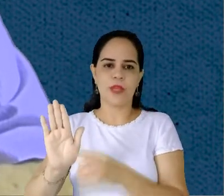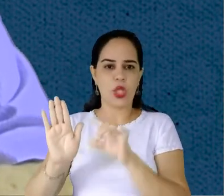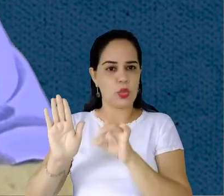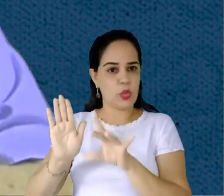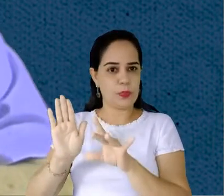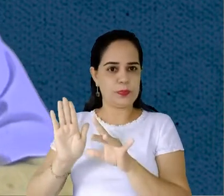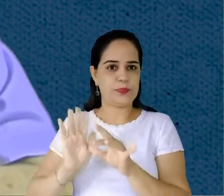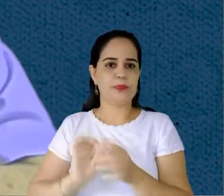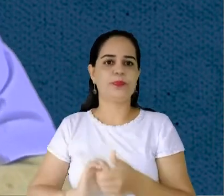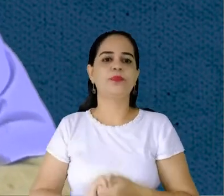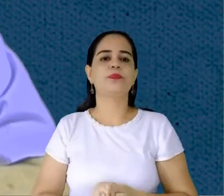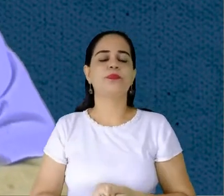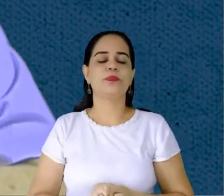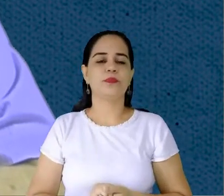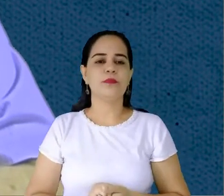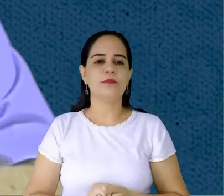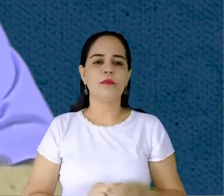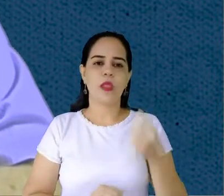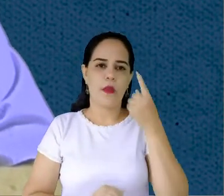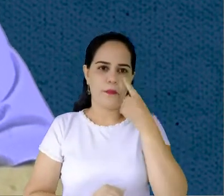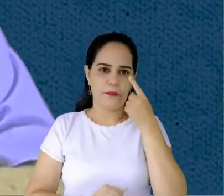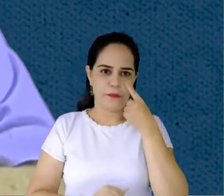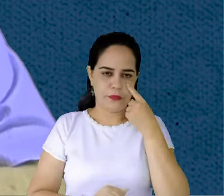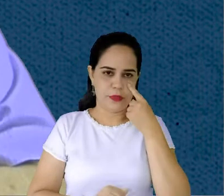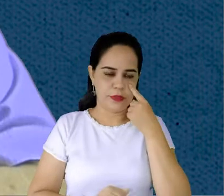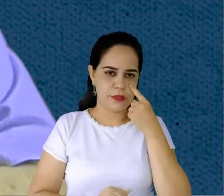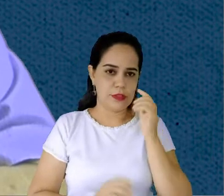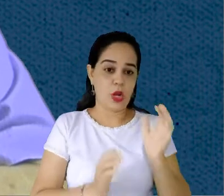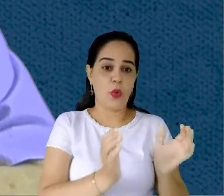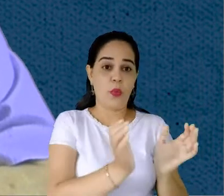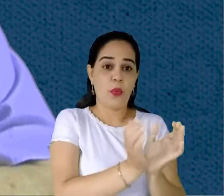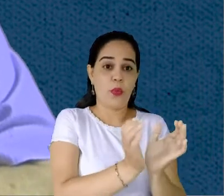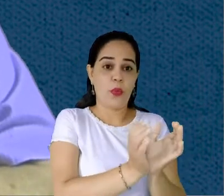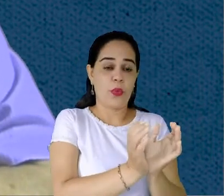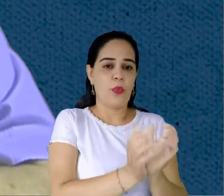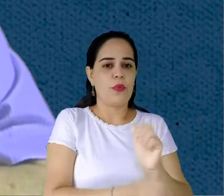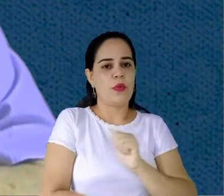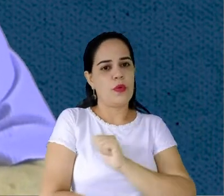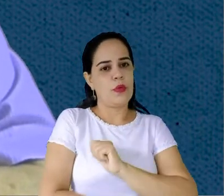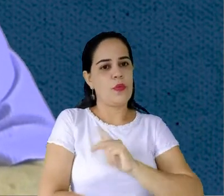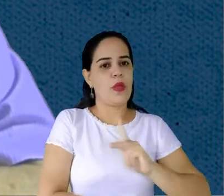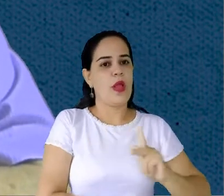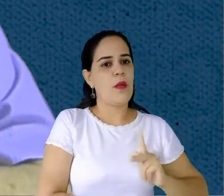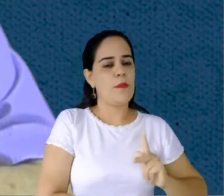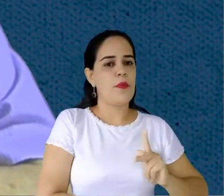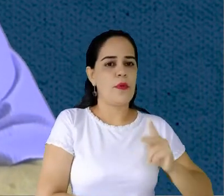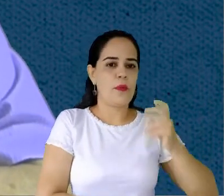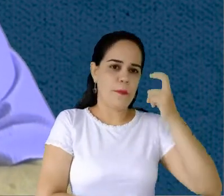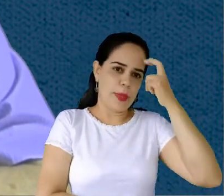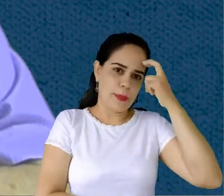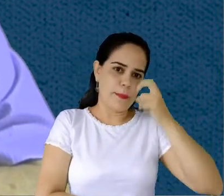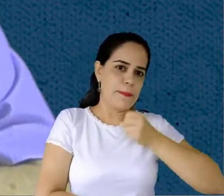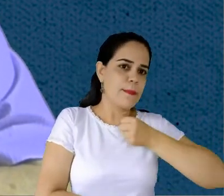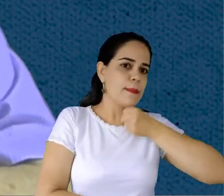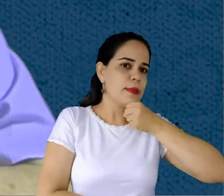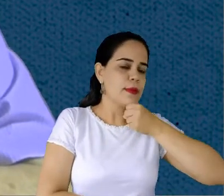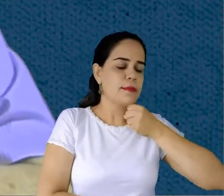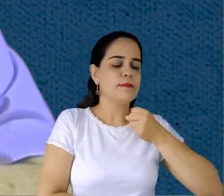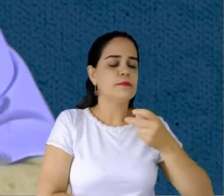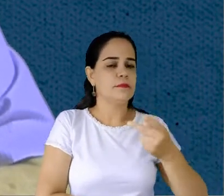Tá? Reparem bem, os anciãos e os apóstolos dizem assim, afirmam